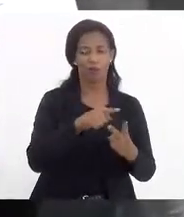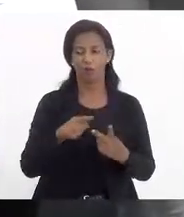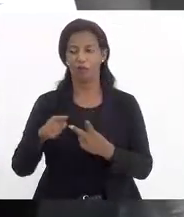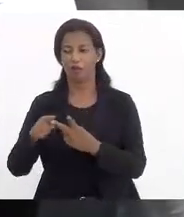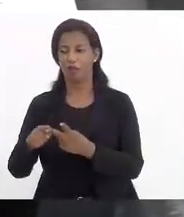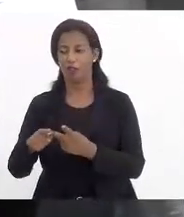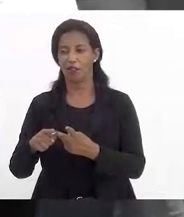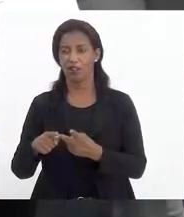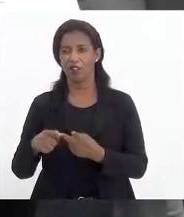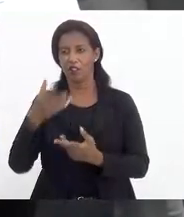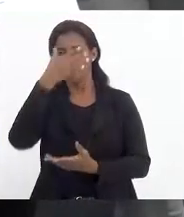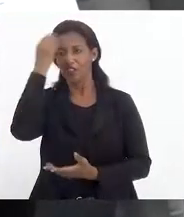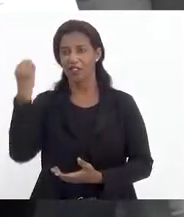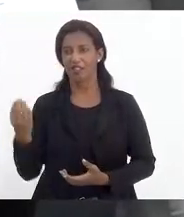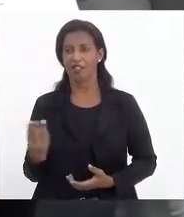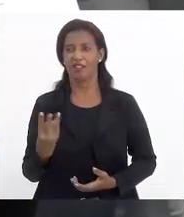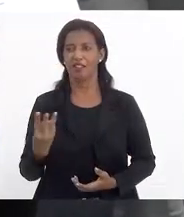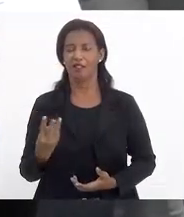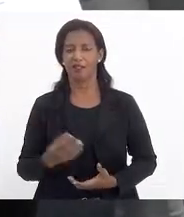que modificou?